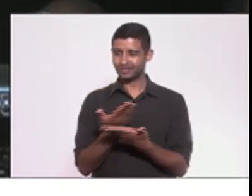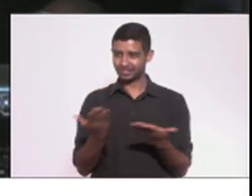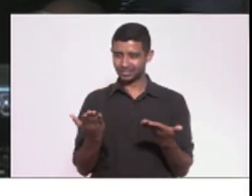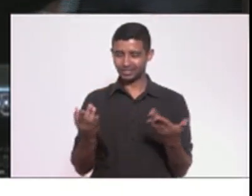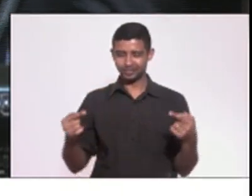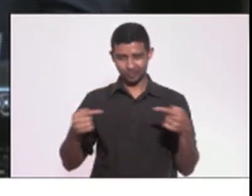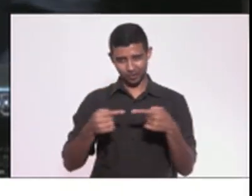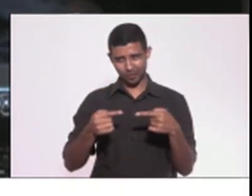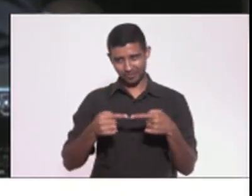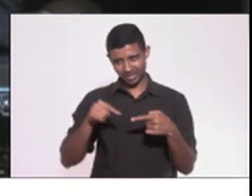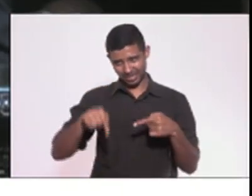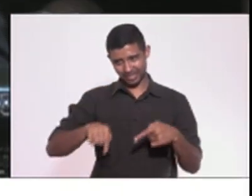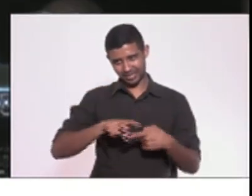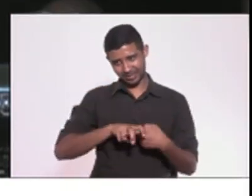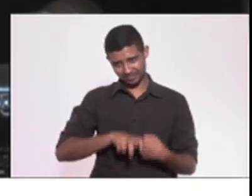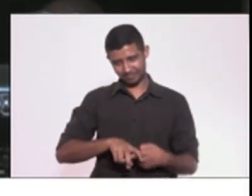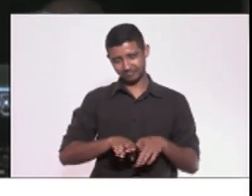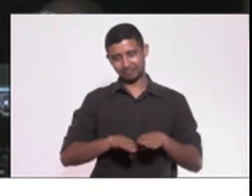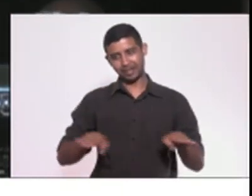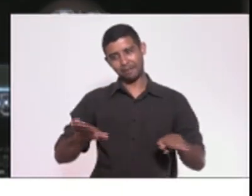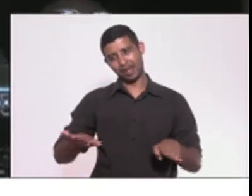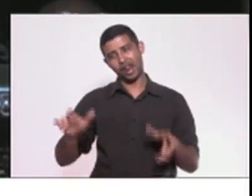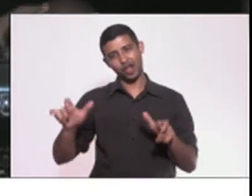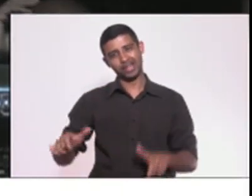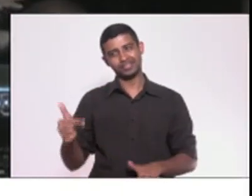na mesa